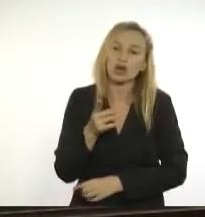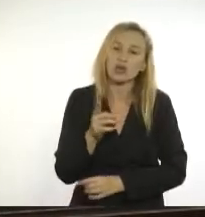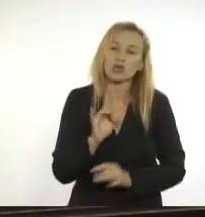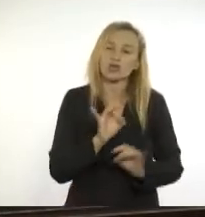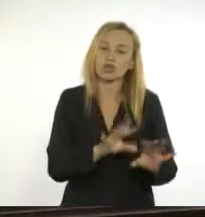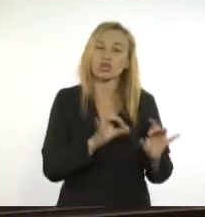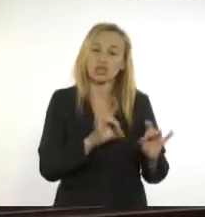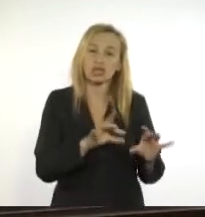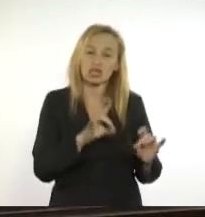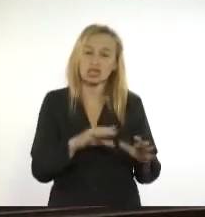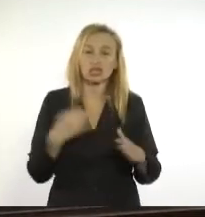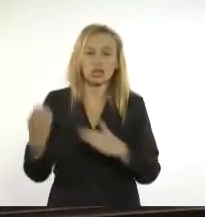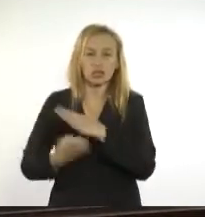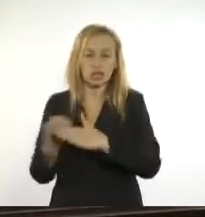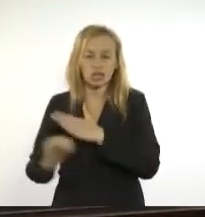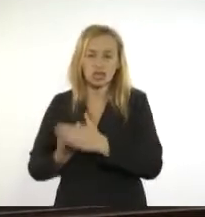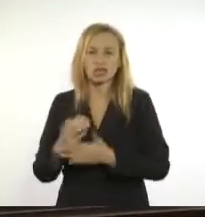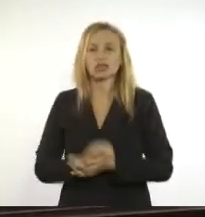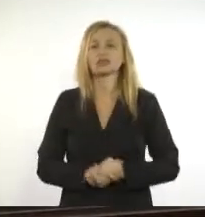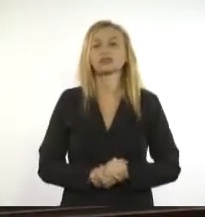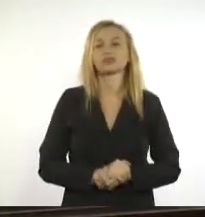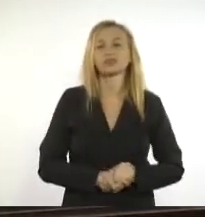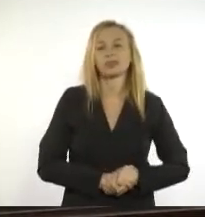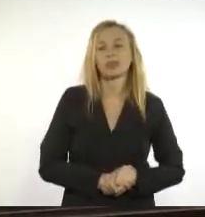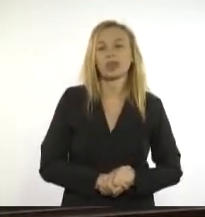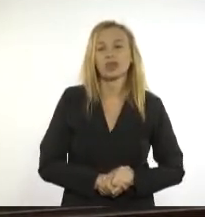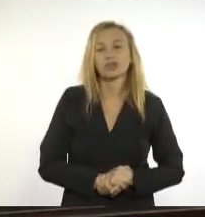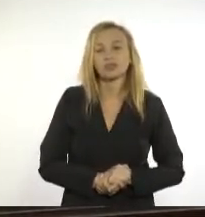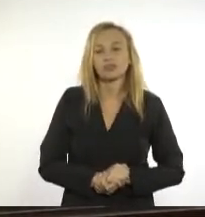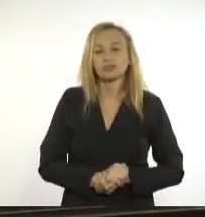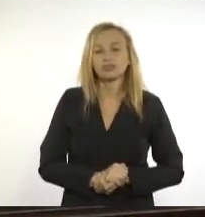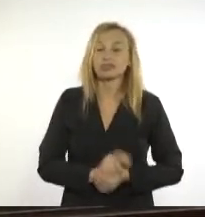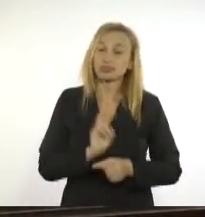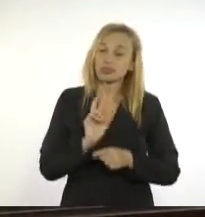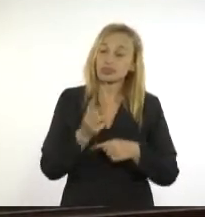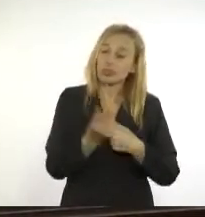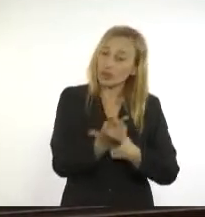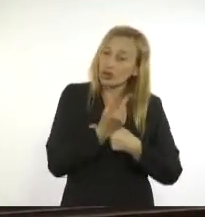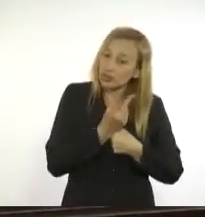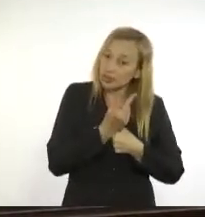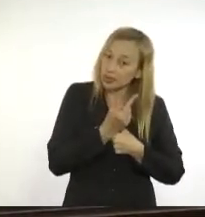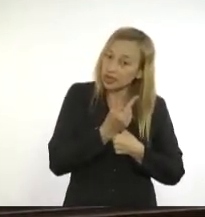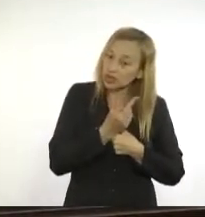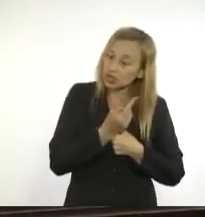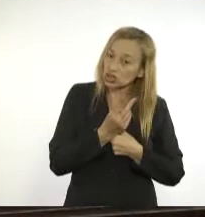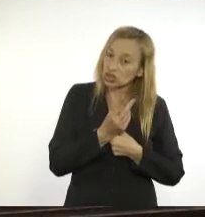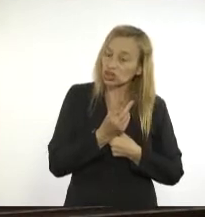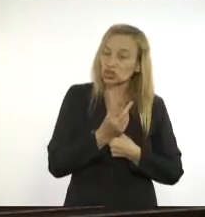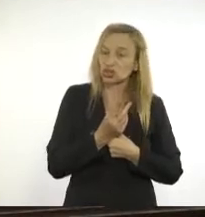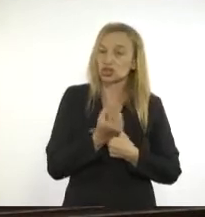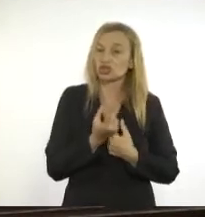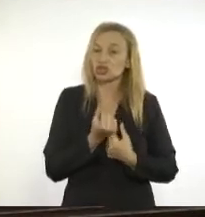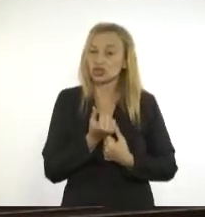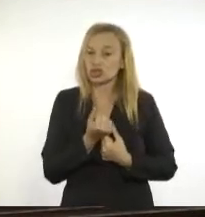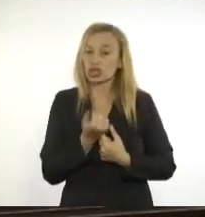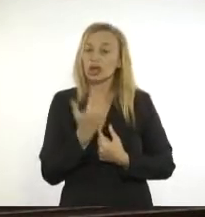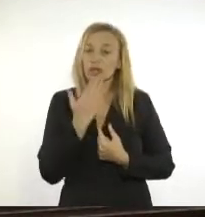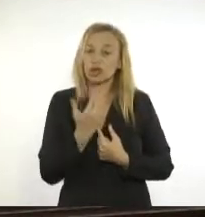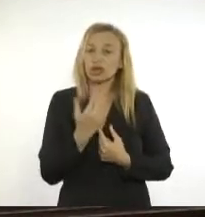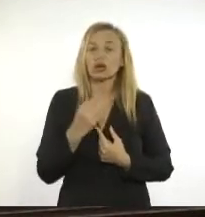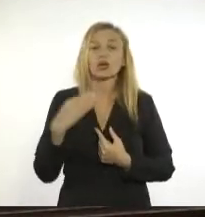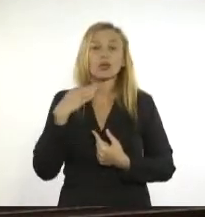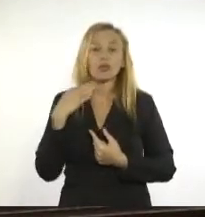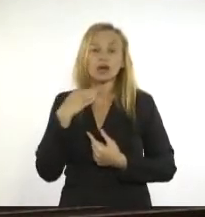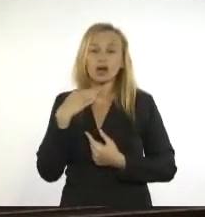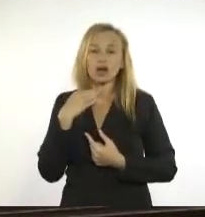governo Pezão, que foi dada usando as ações da SEDAE no empréstimo de 2,9 bi junto ao Banco Paribas. O governo Witzel